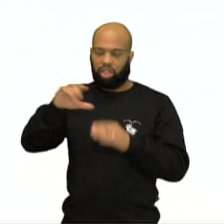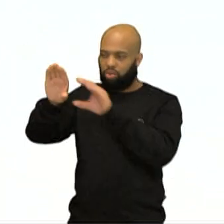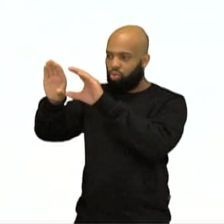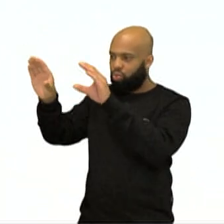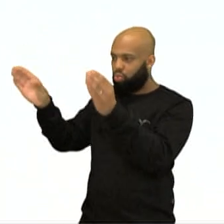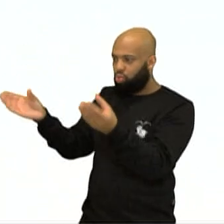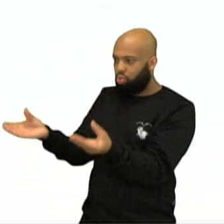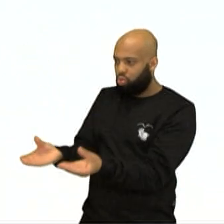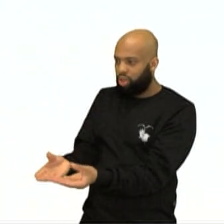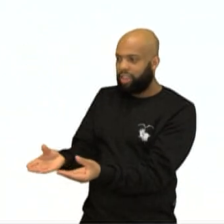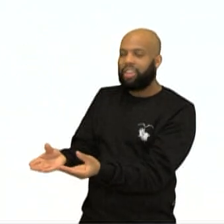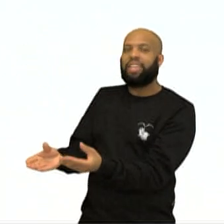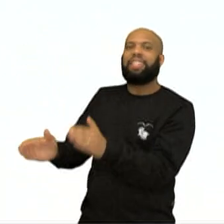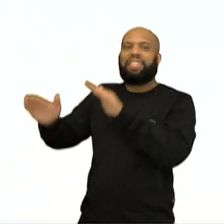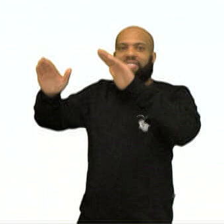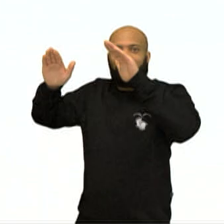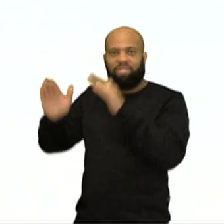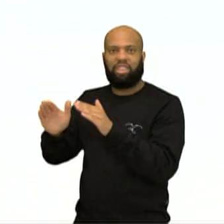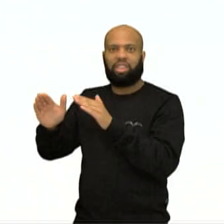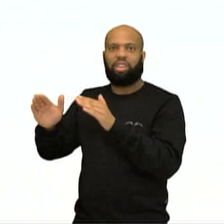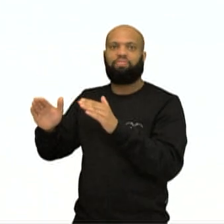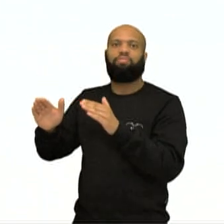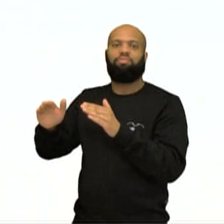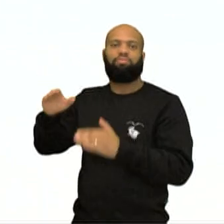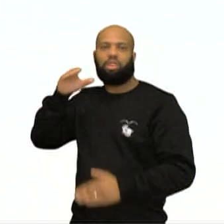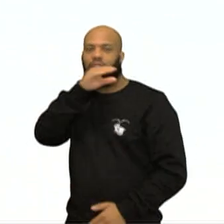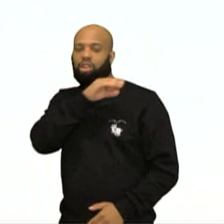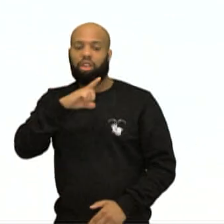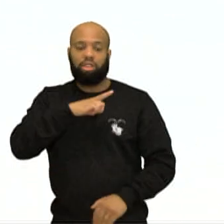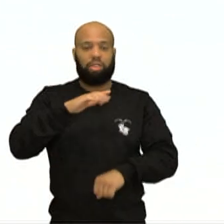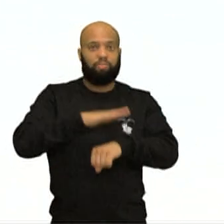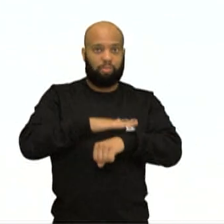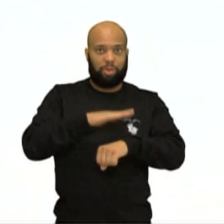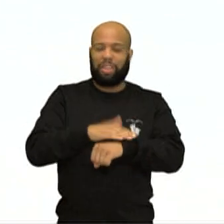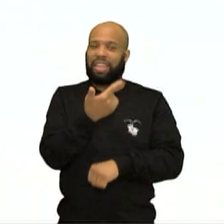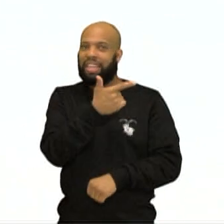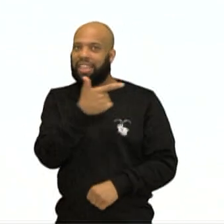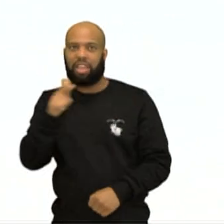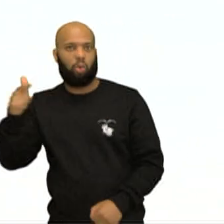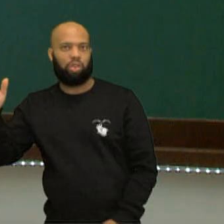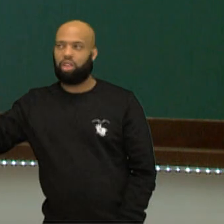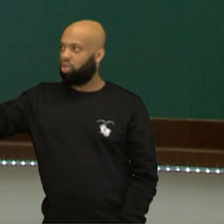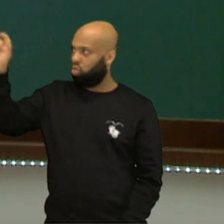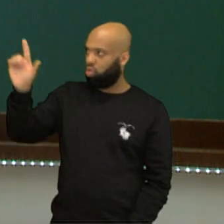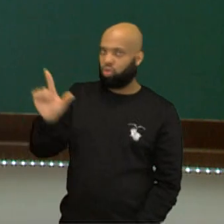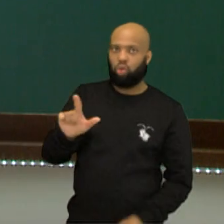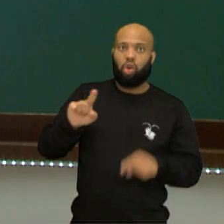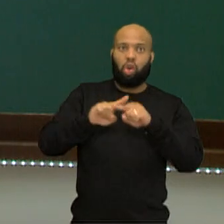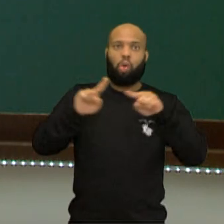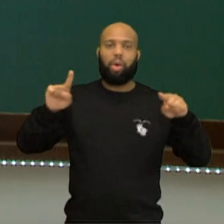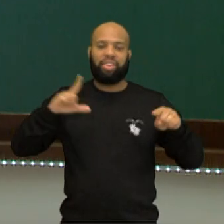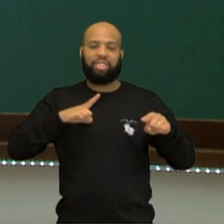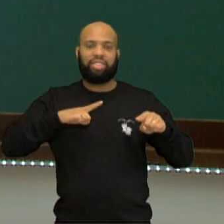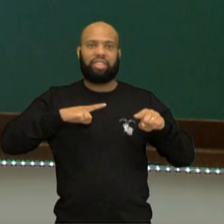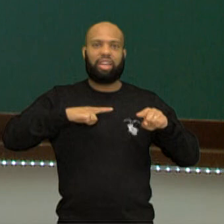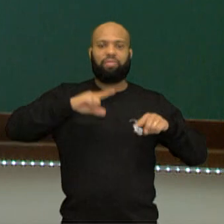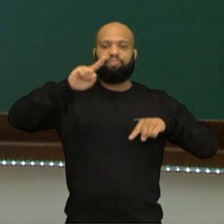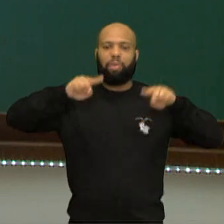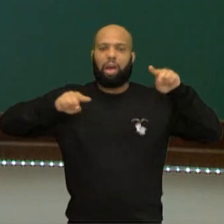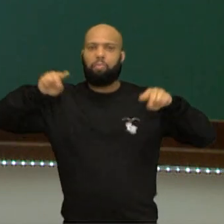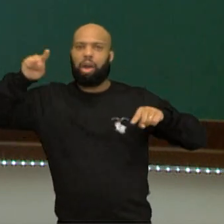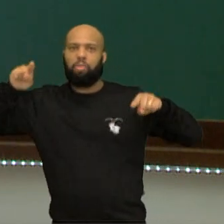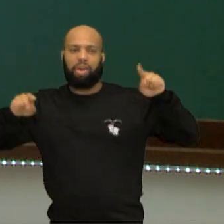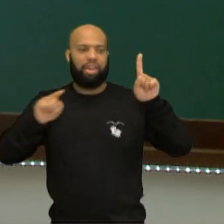de reter este calor, fazendo com que nos momentos em que não haja luz solar, a diferença de temperatura, a